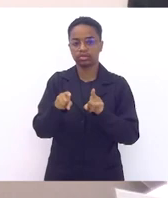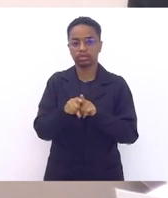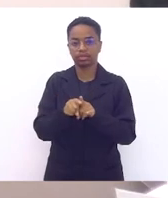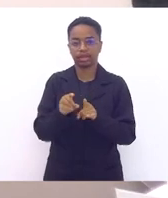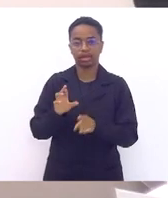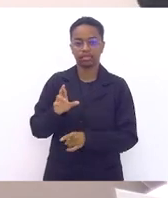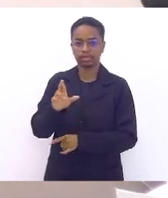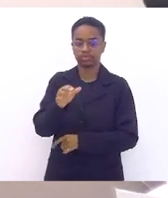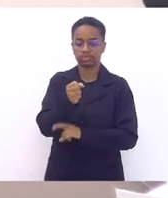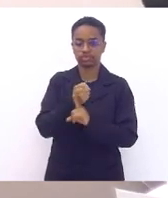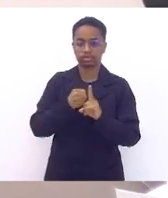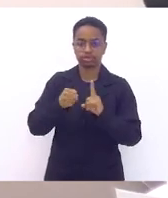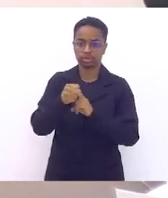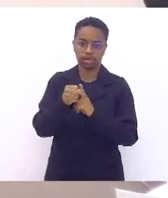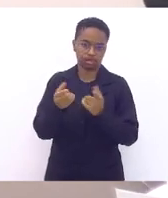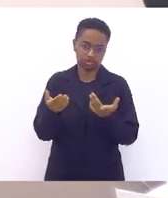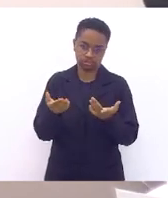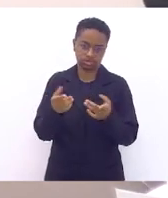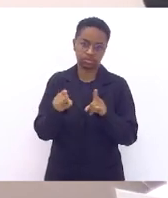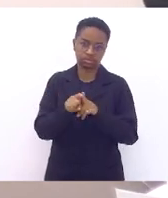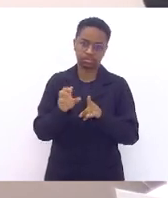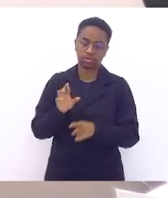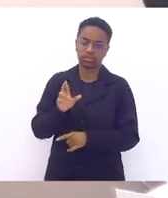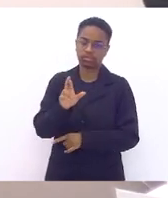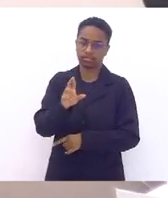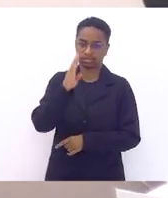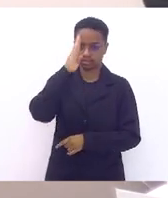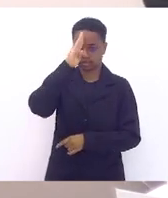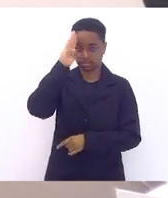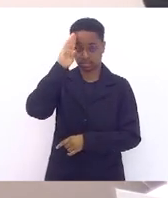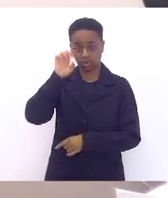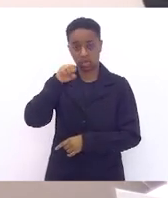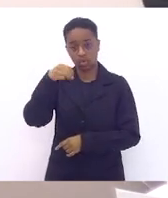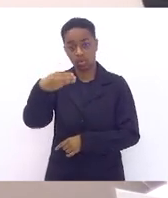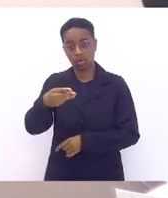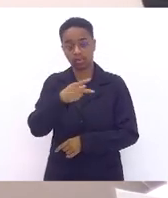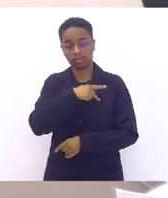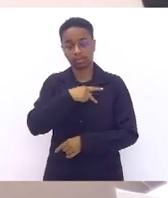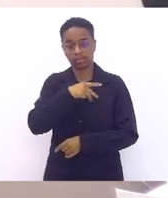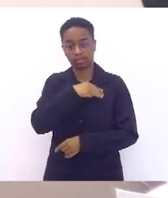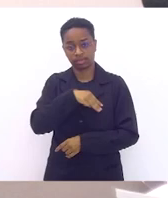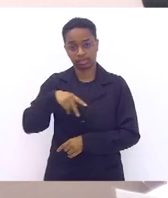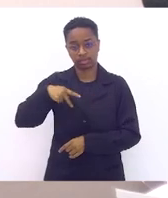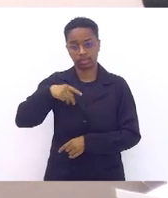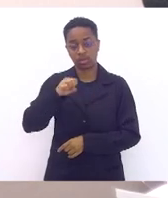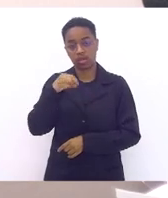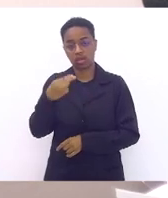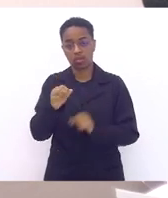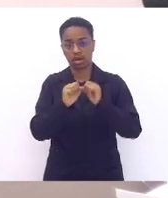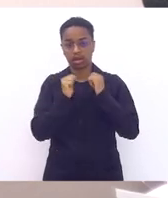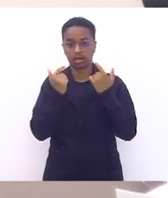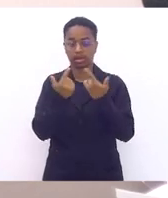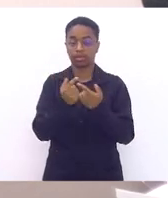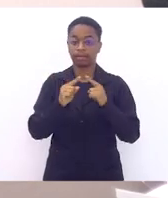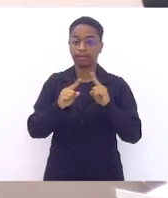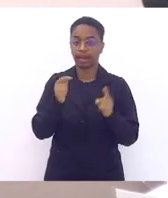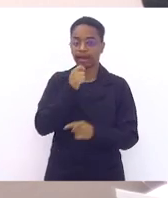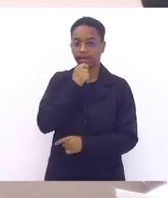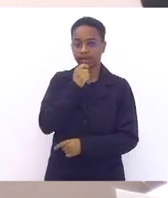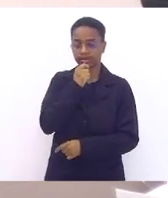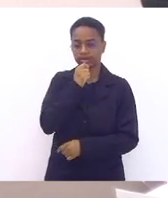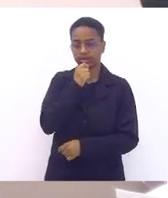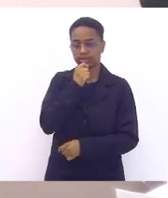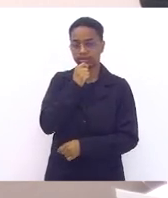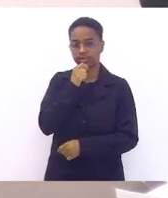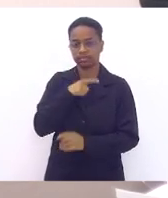a sociedade civil como todo, representando a academia, isso, ou o Ministério Público, a Alerj, tal, mas isso ainda está